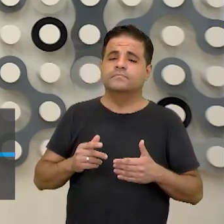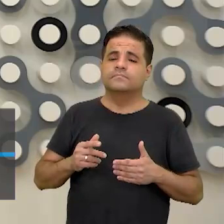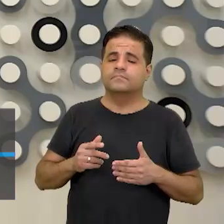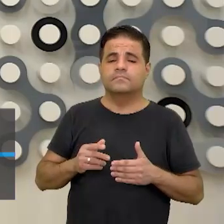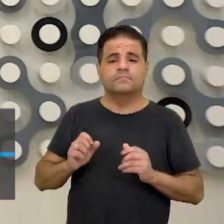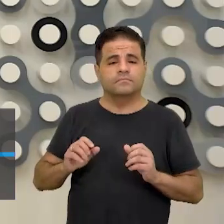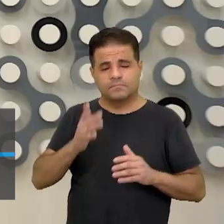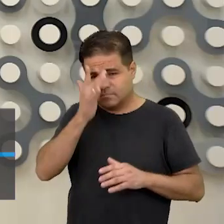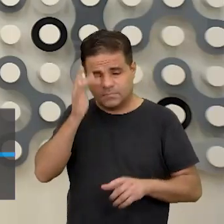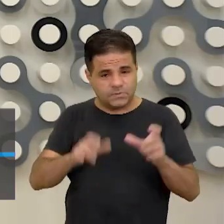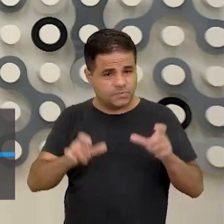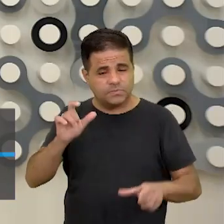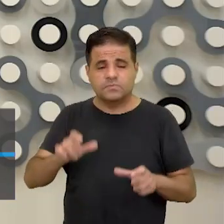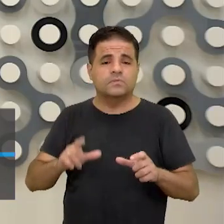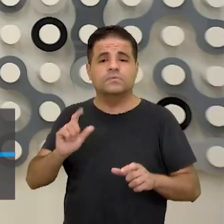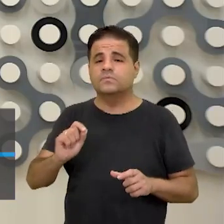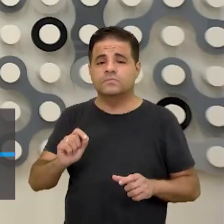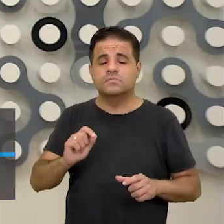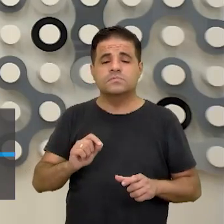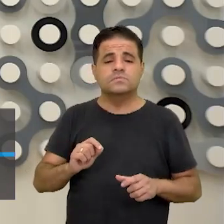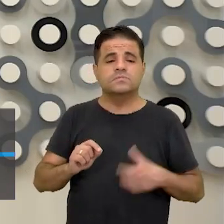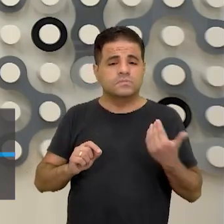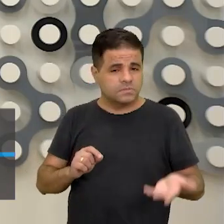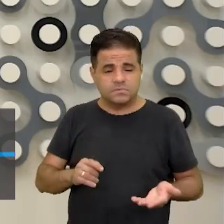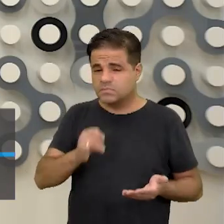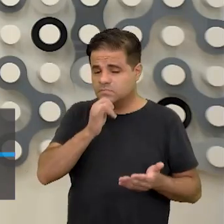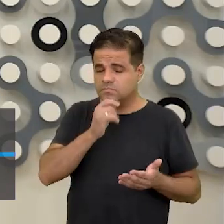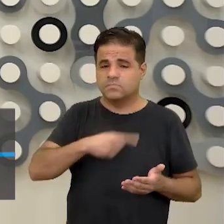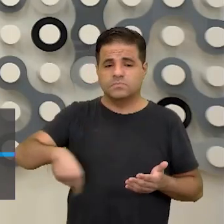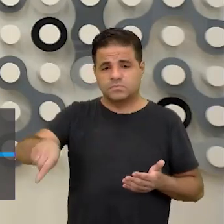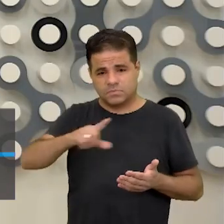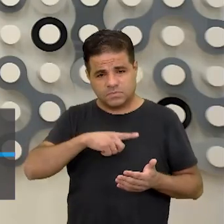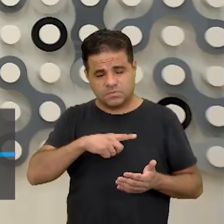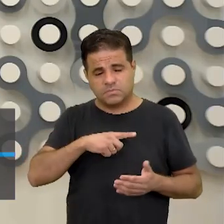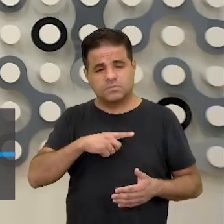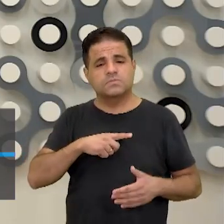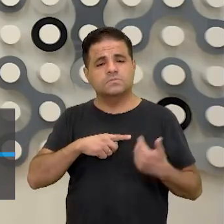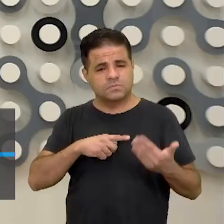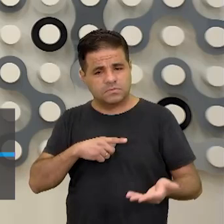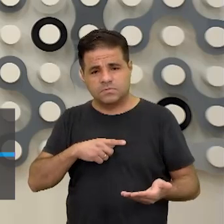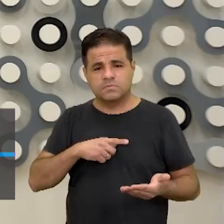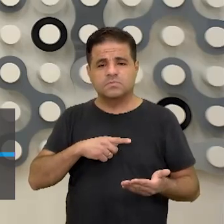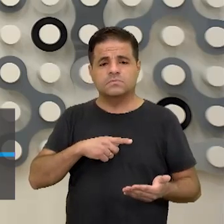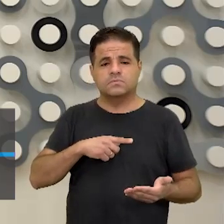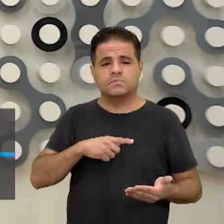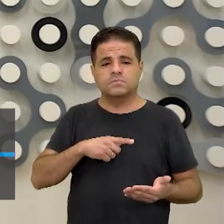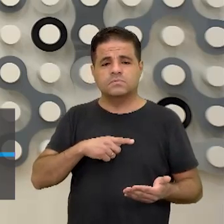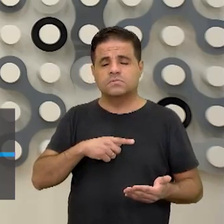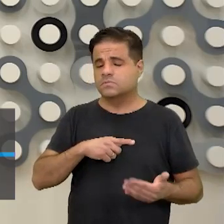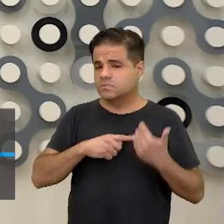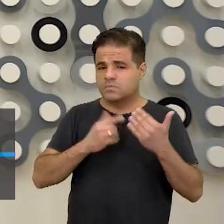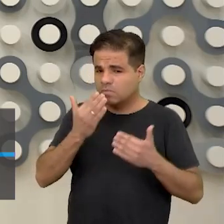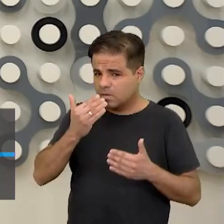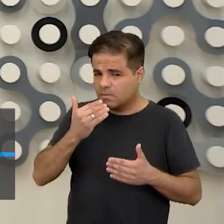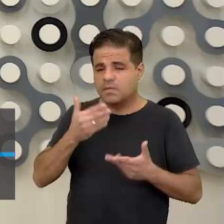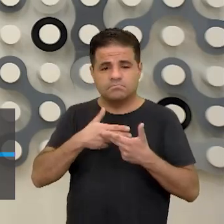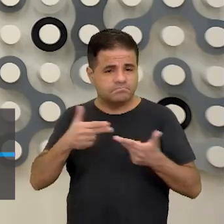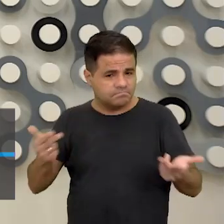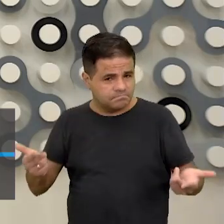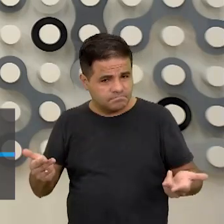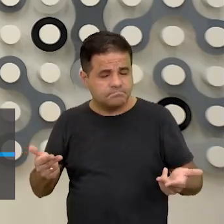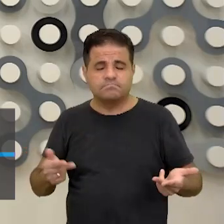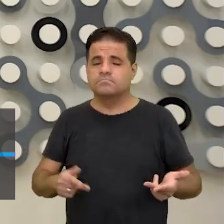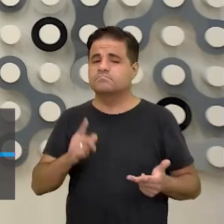para as massas, que é a seguinte, né? Então, por exemplo, nós temos a produção de bens úteis, como, por exemplo, alimentos,